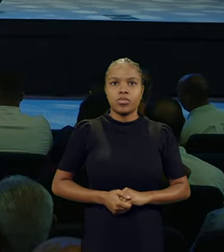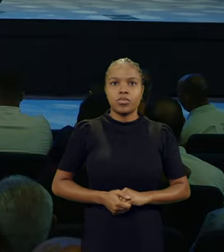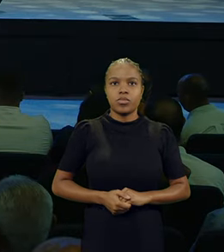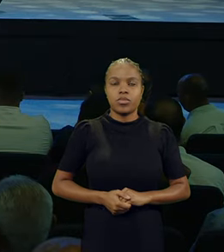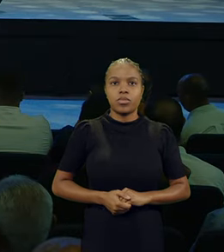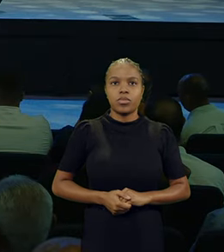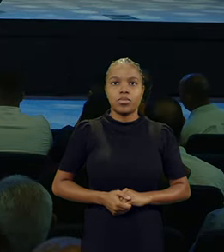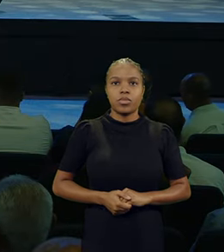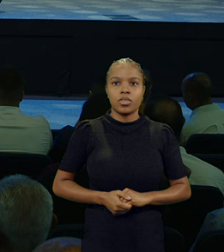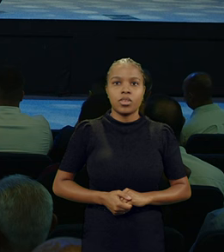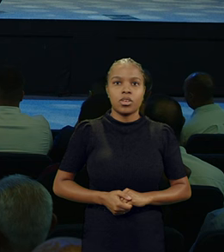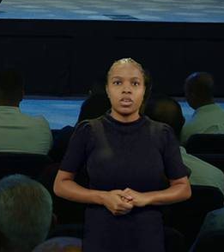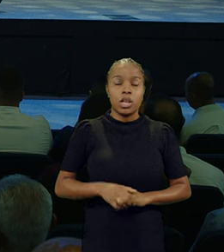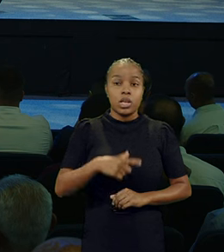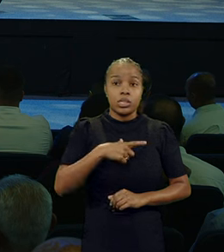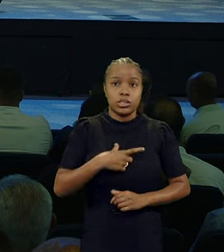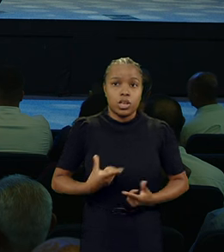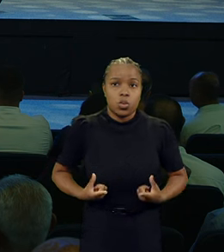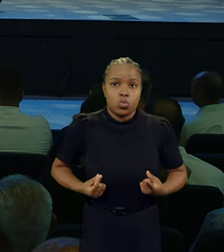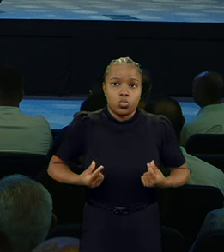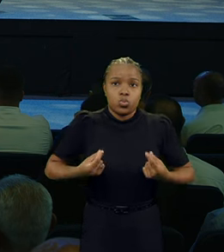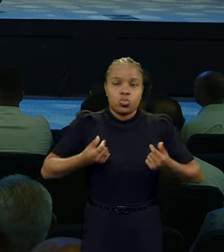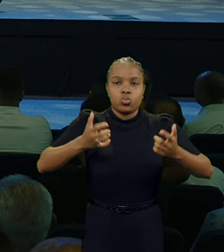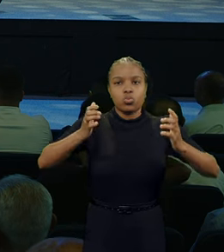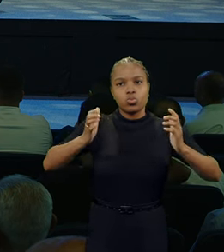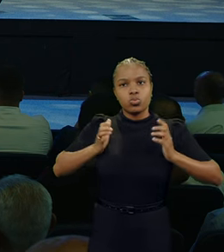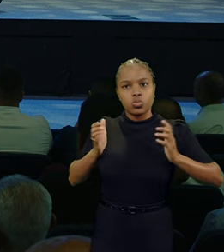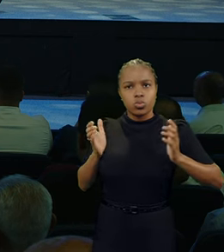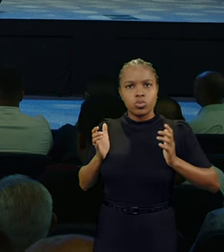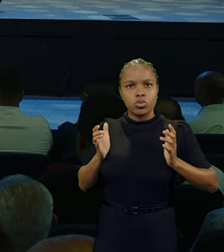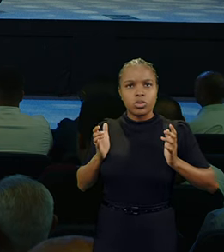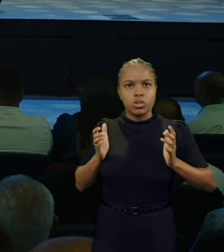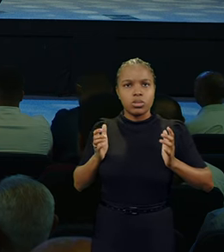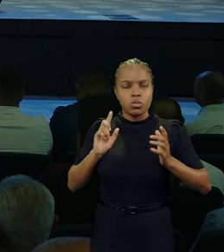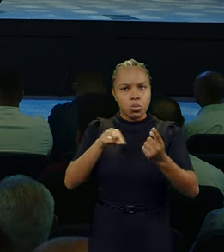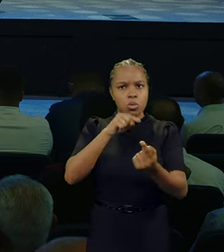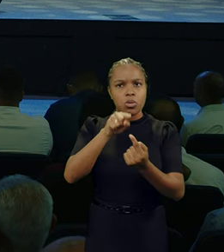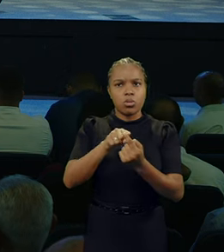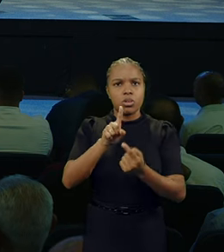Para encher os cofres da igreja? Esse é o propósito?